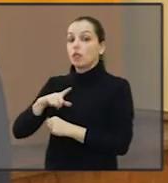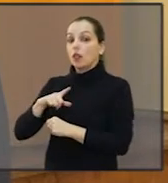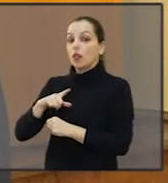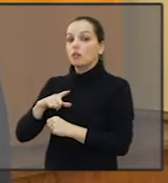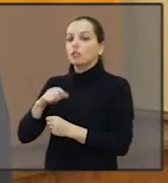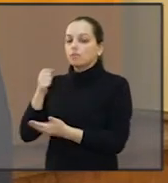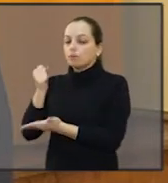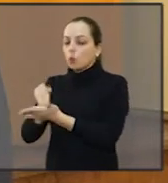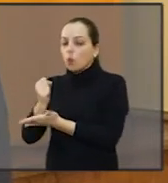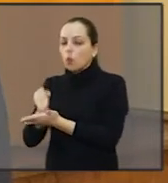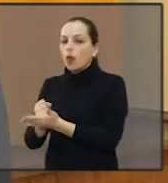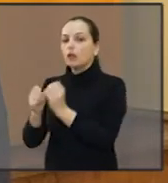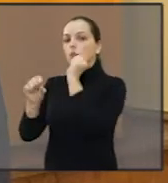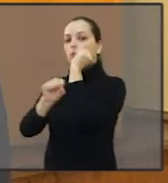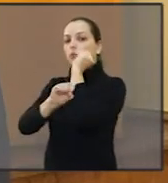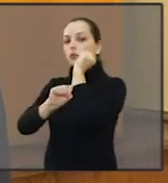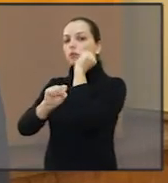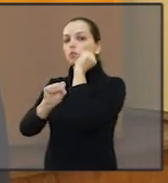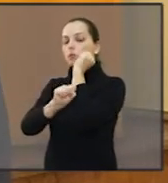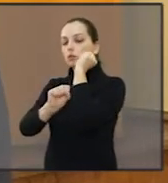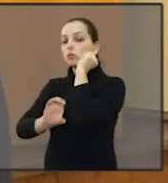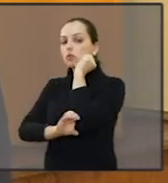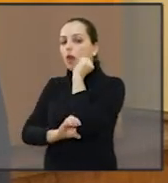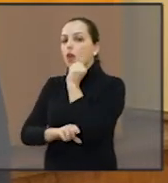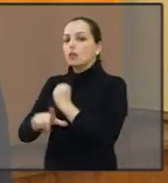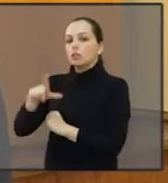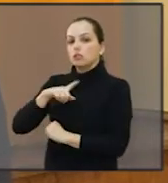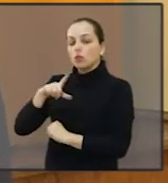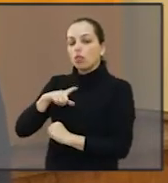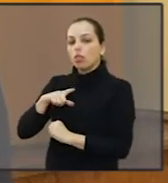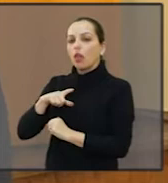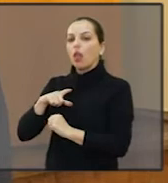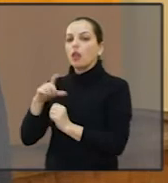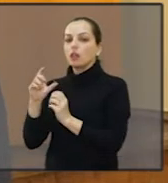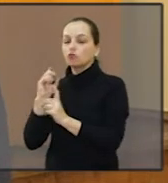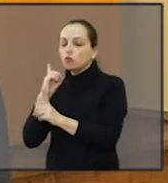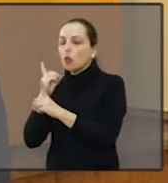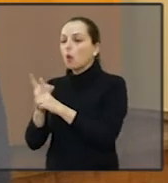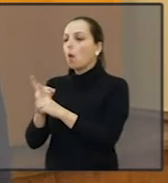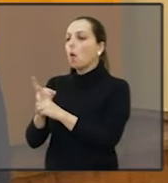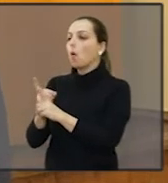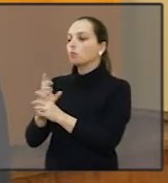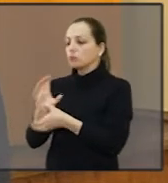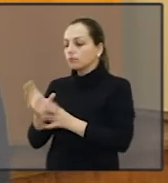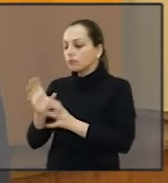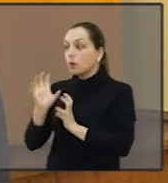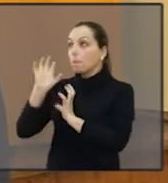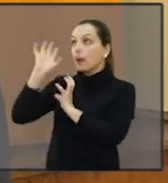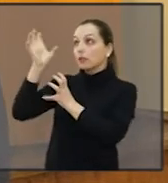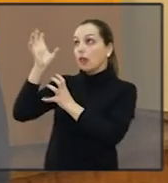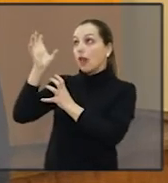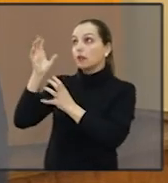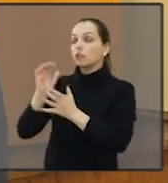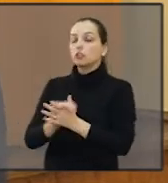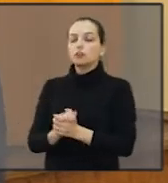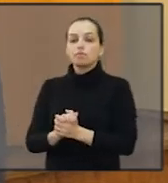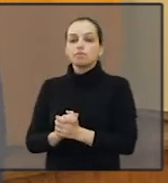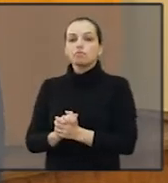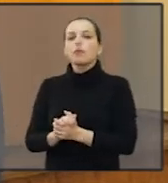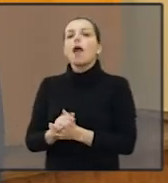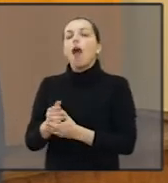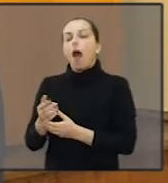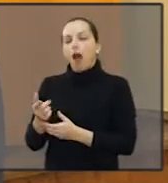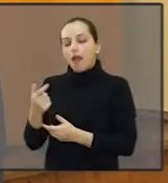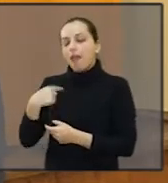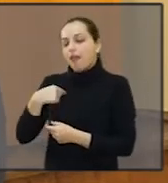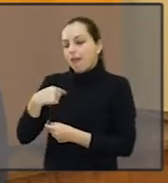pelo SESC e leva o Master. Então, a gente vai, faz um joguinho, dá risada, depois vai... Tá jogando ainda, então? Dá